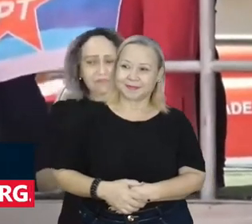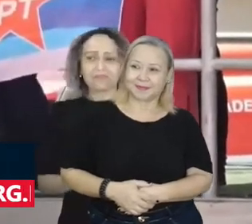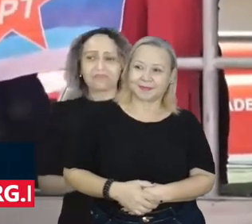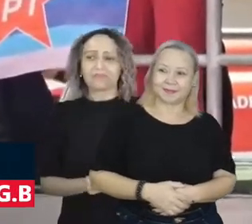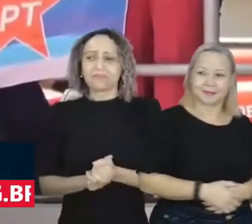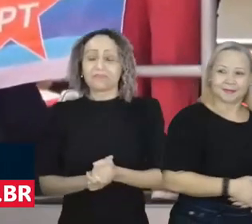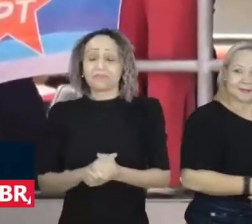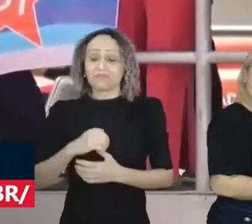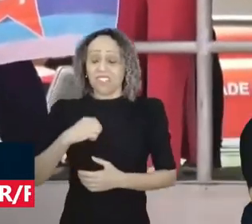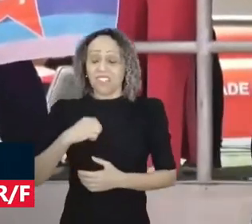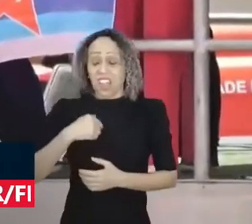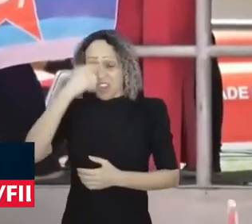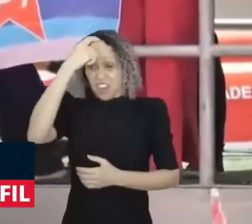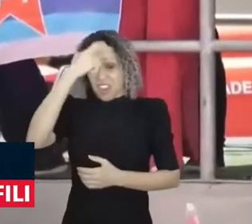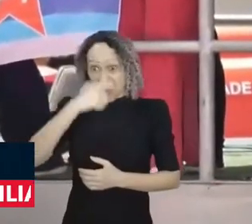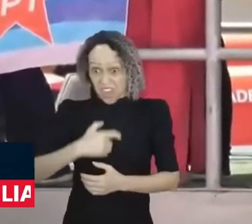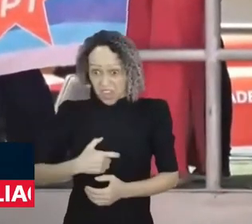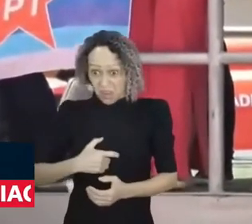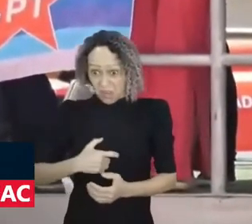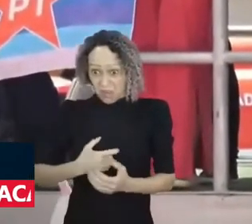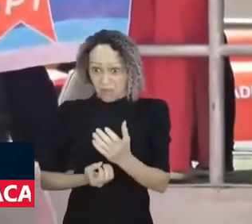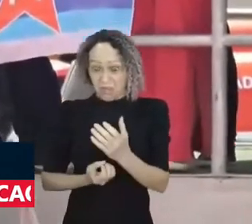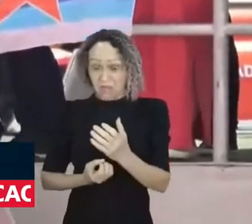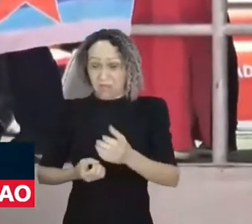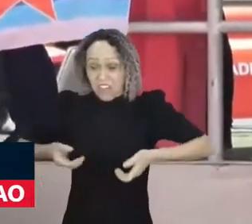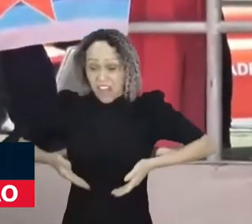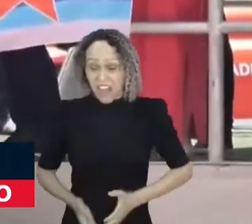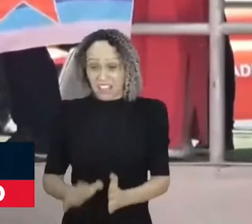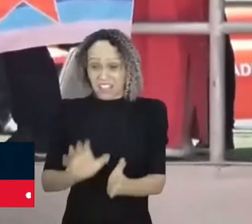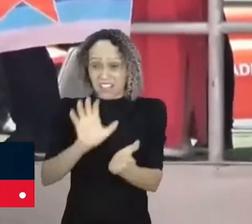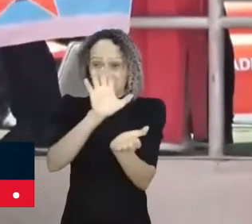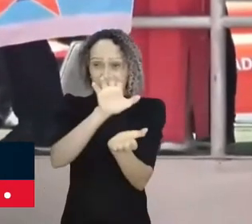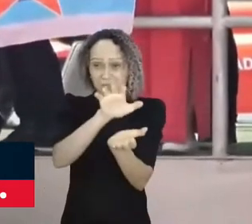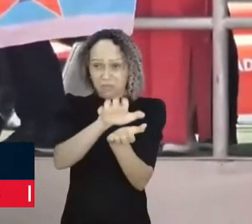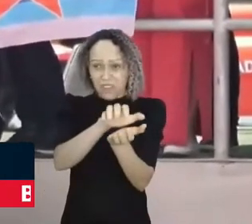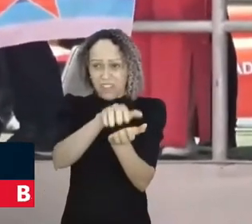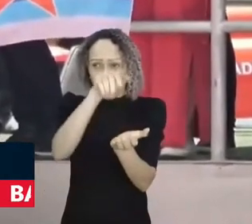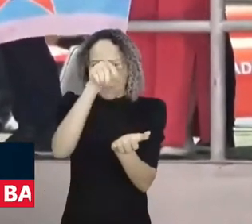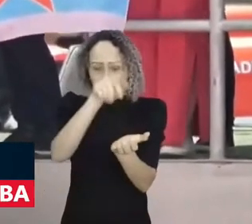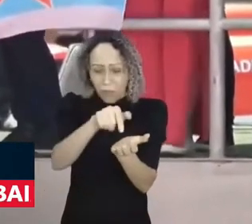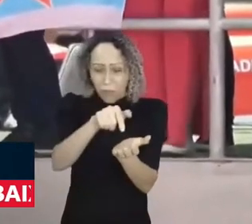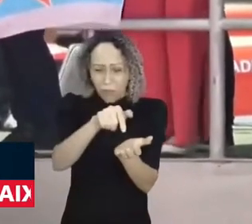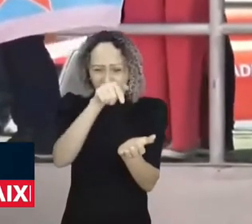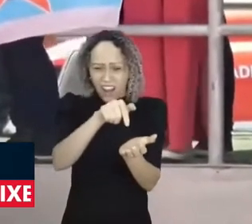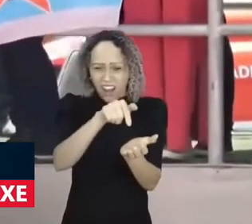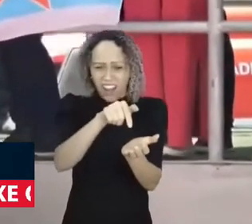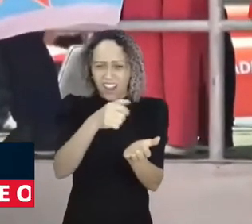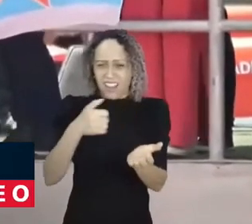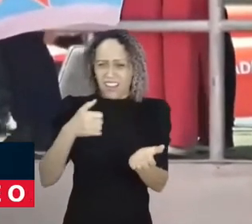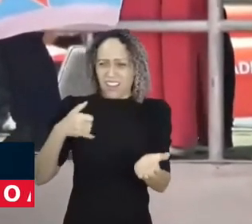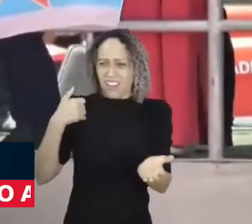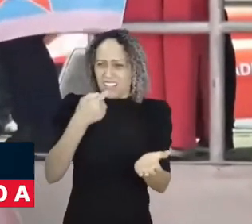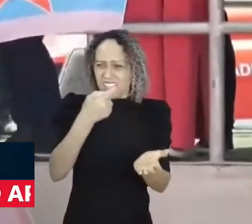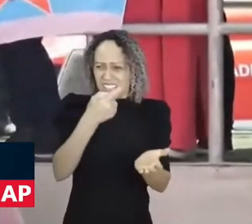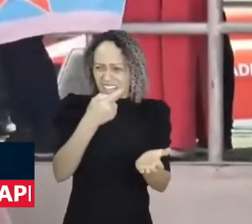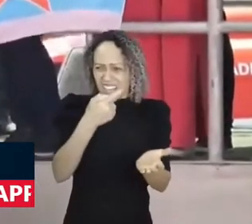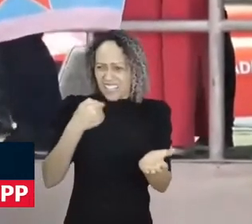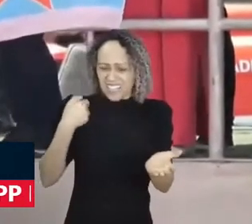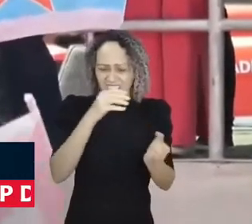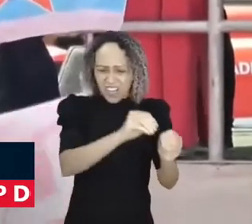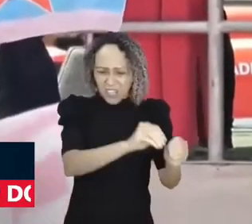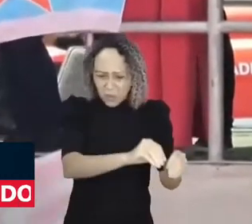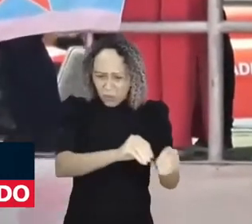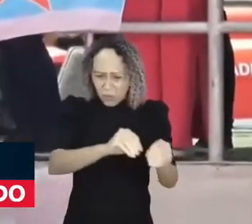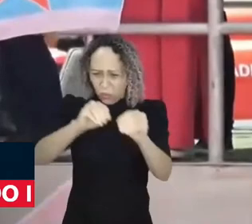com 7 anos de idade. Meu sangue é pernambucano, agora eu devo tudo que eu sou na